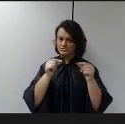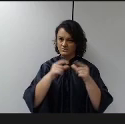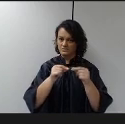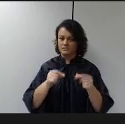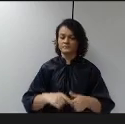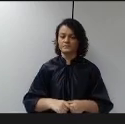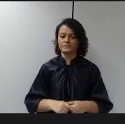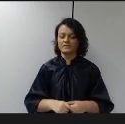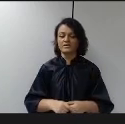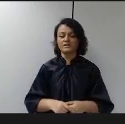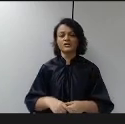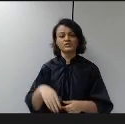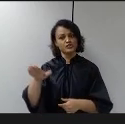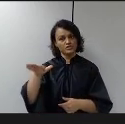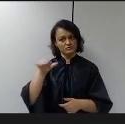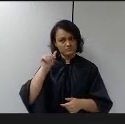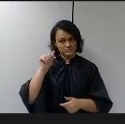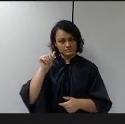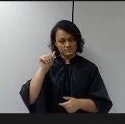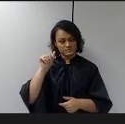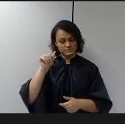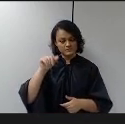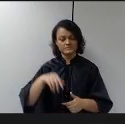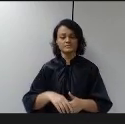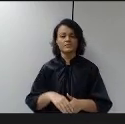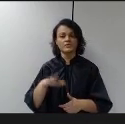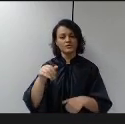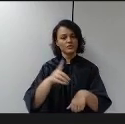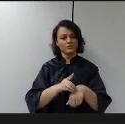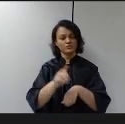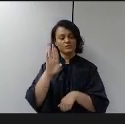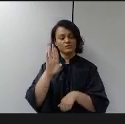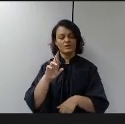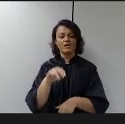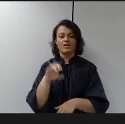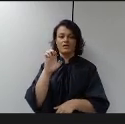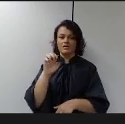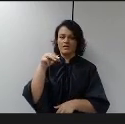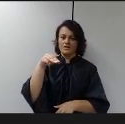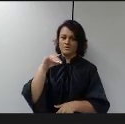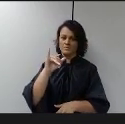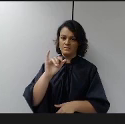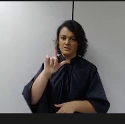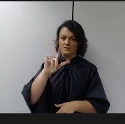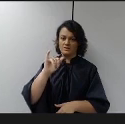Convido a doutora Emiliana Alves Lara